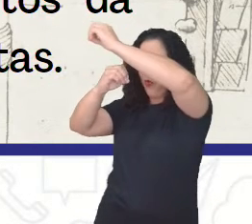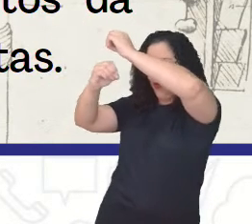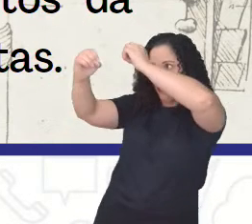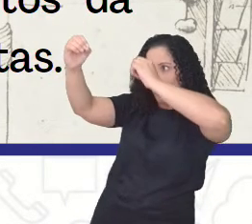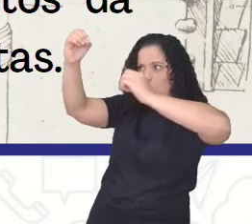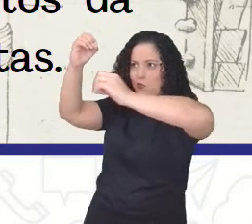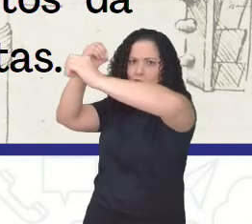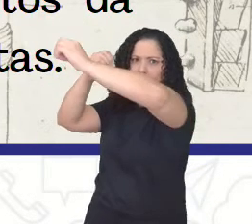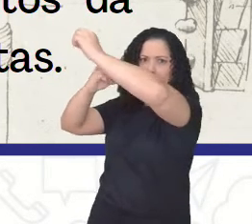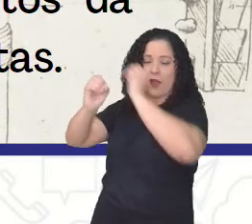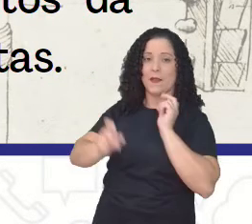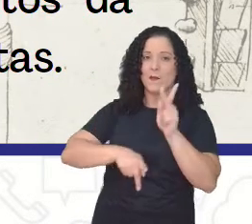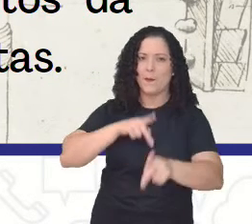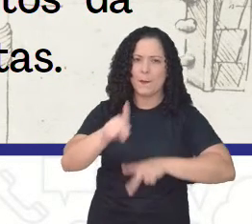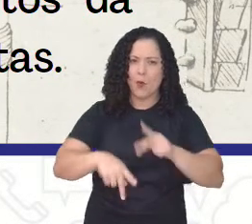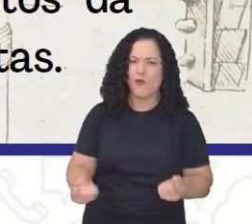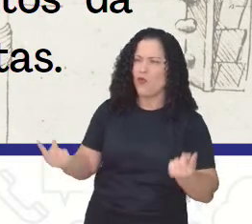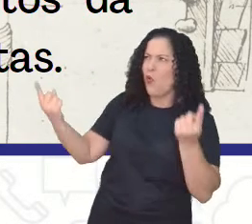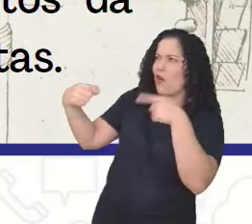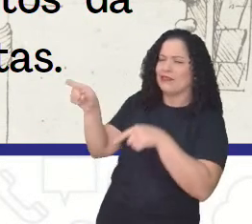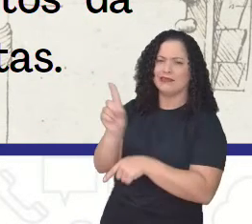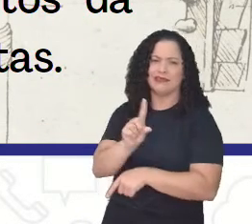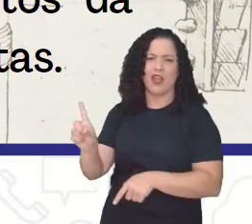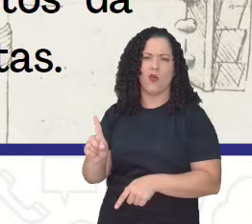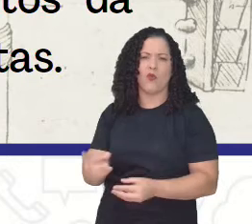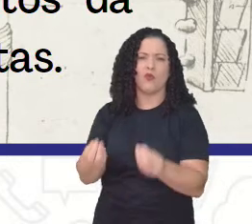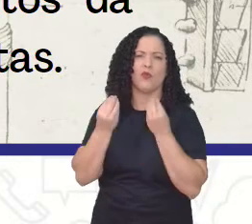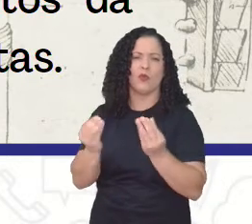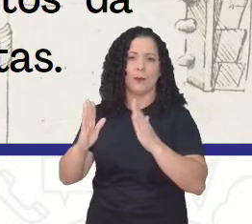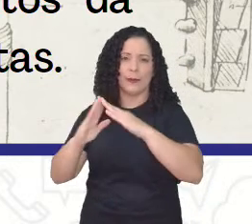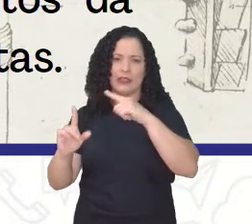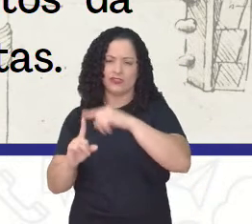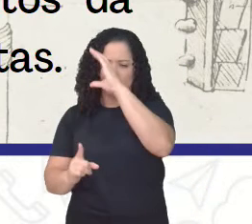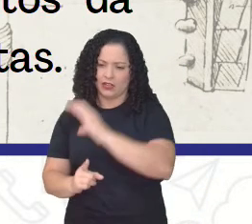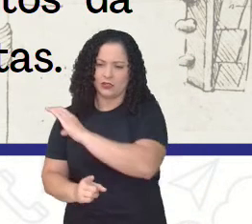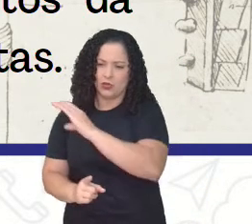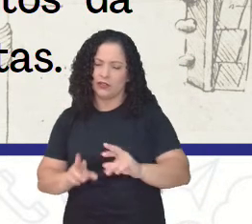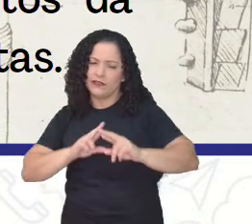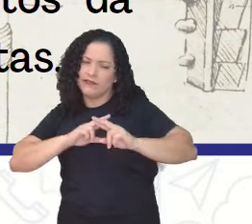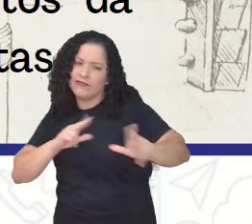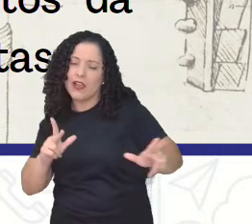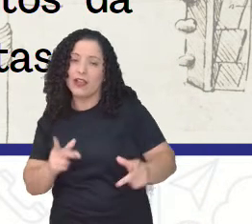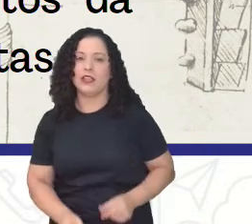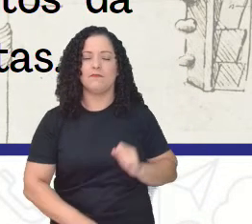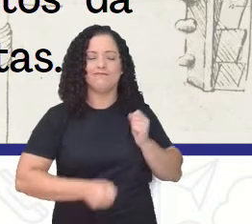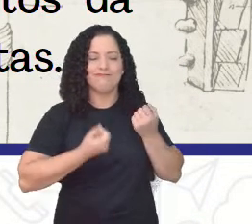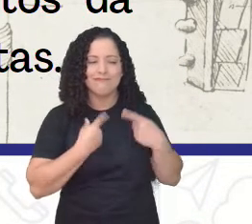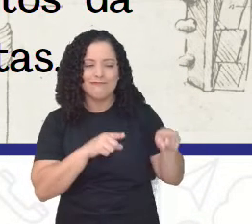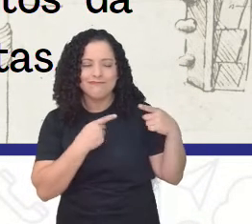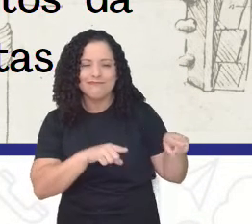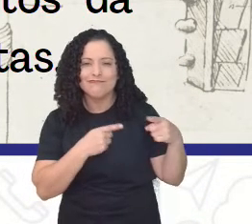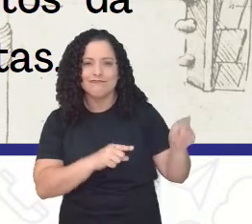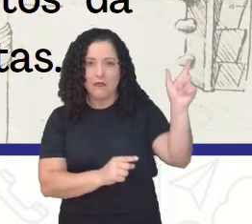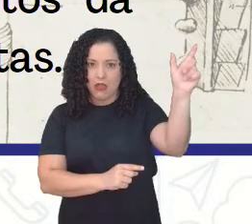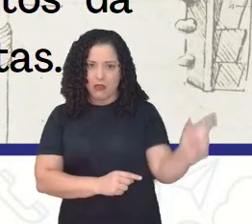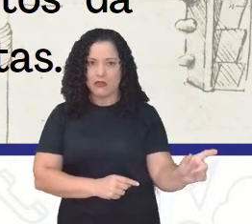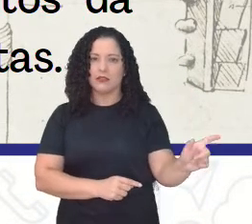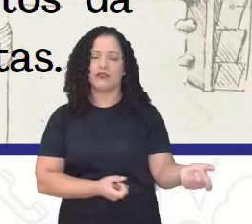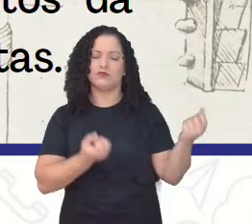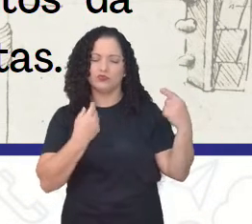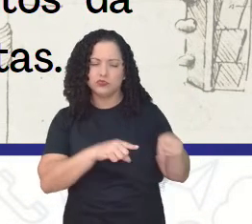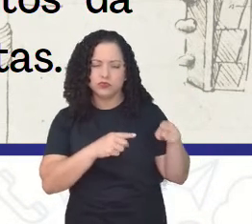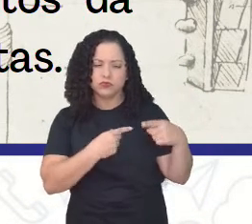camarada tá doido. Tá negando aquilo que a igreja defende, não sei o que, começaram a perseguir o cara, né? Aí, como eu disse, né?